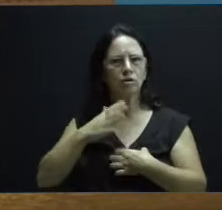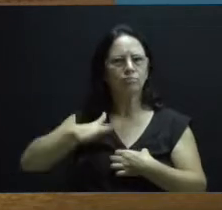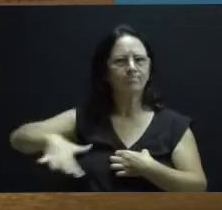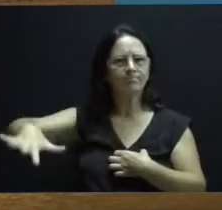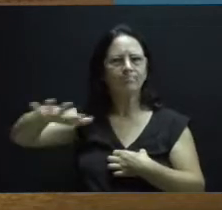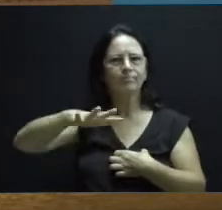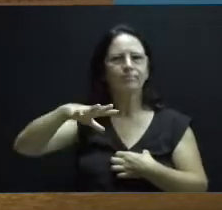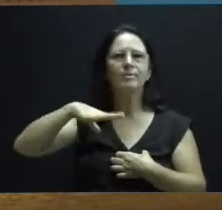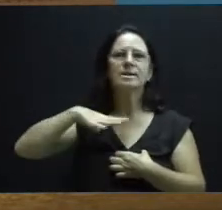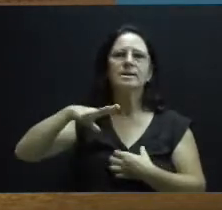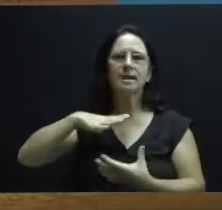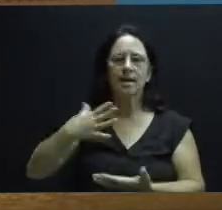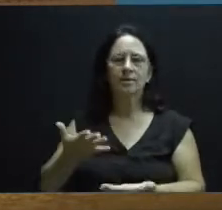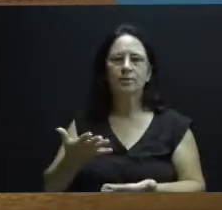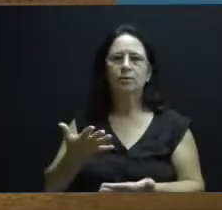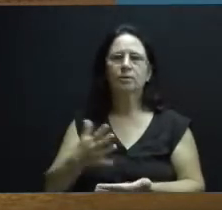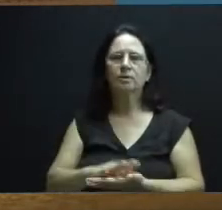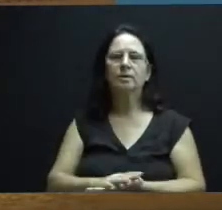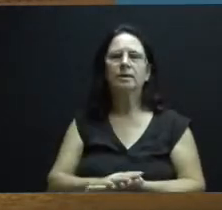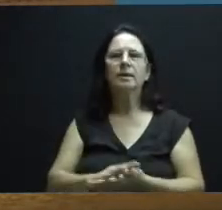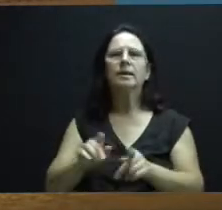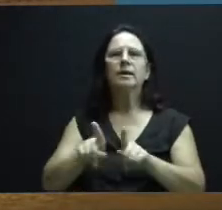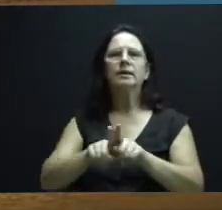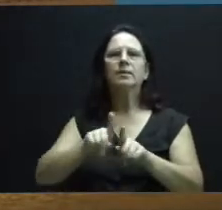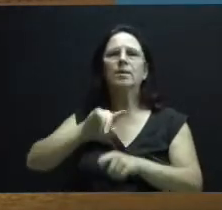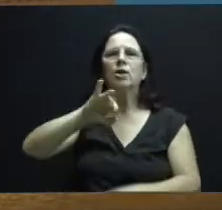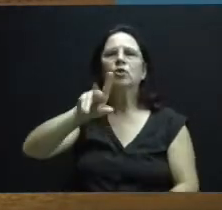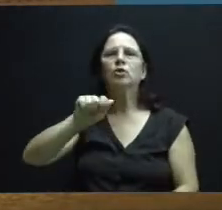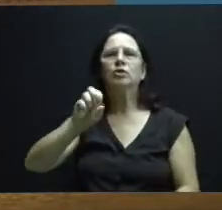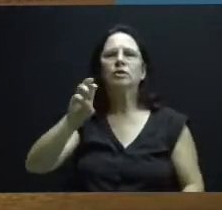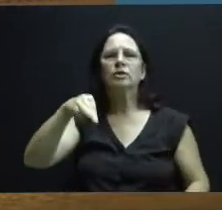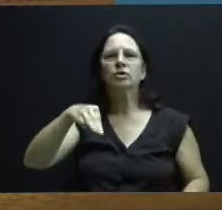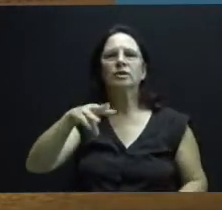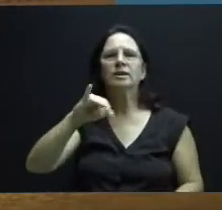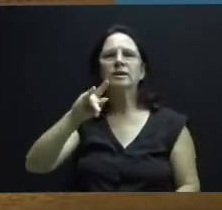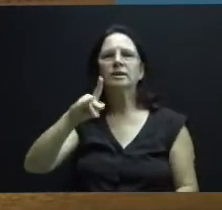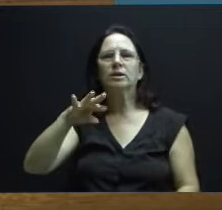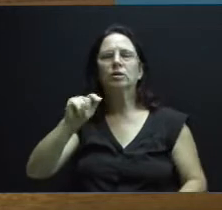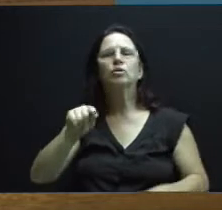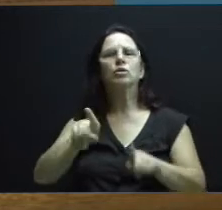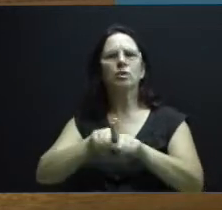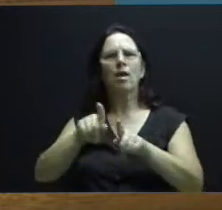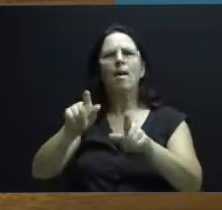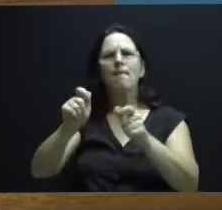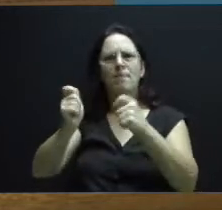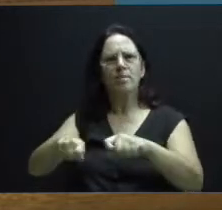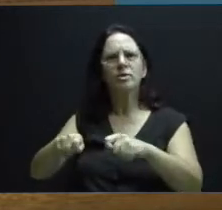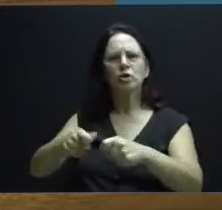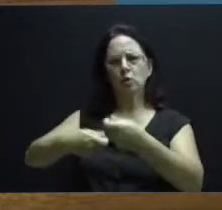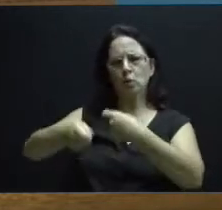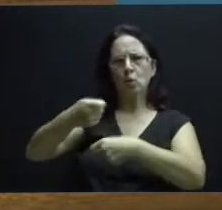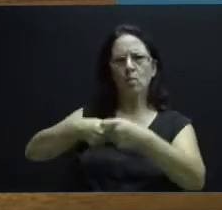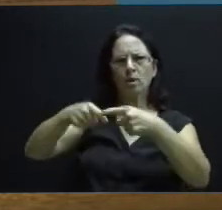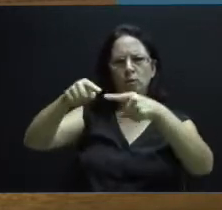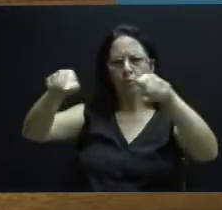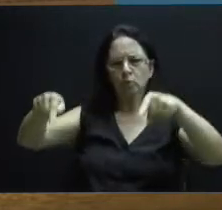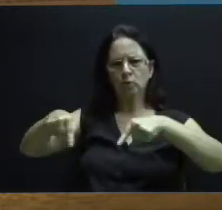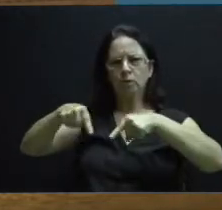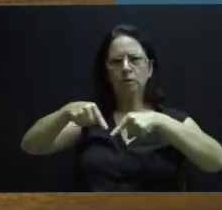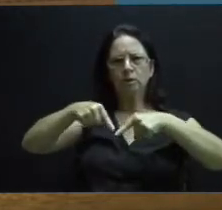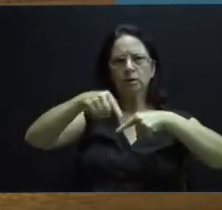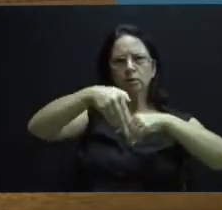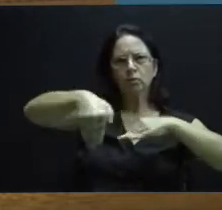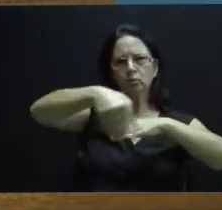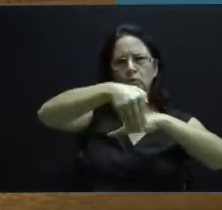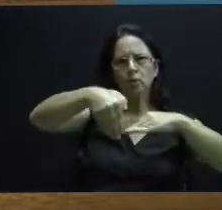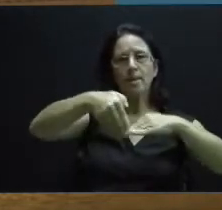toda temos localidades no jardim das indústrias em que uma rua é permitido determinado comércio e na mesma quadra da outra rua não